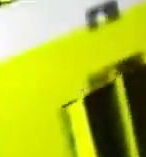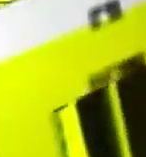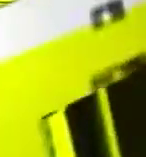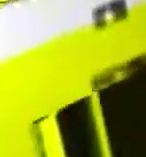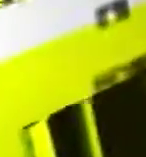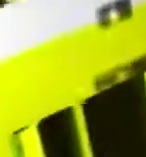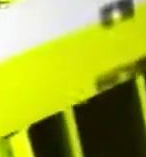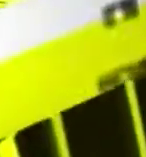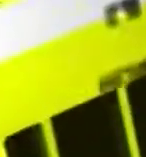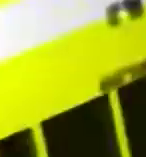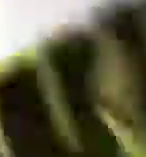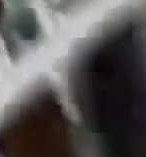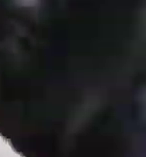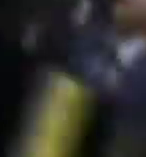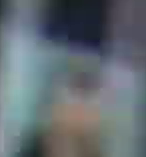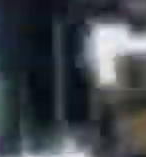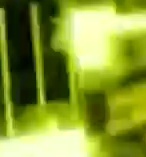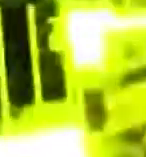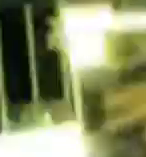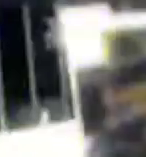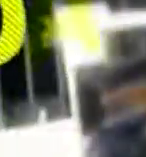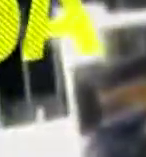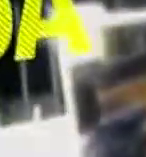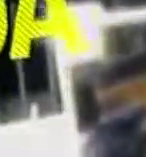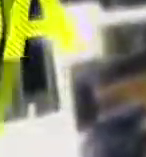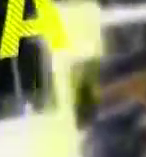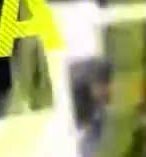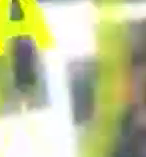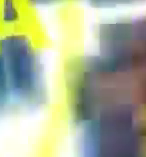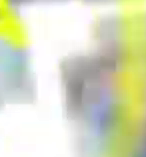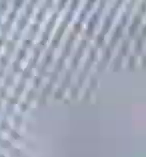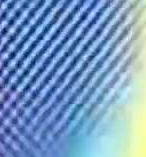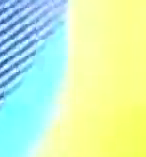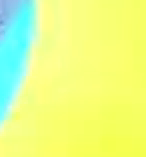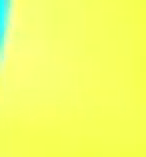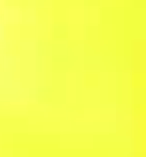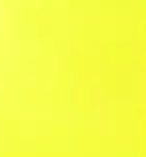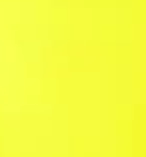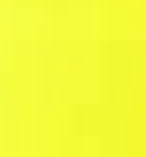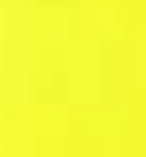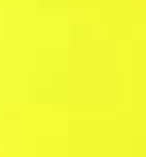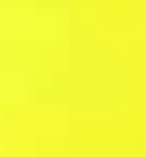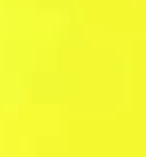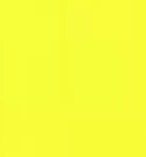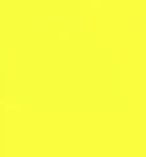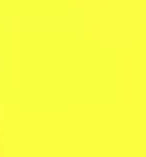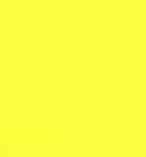Um segundo encaminhamento. Ministério de Santos, no meu estado de São Paulo.